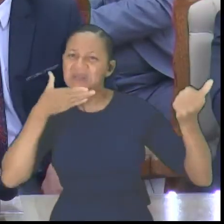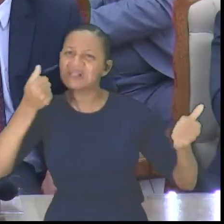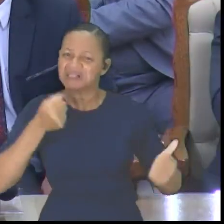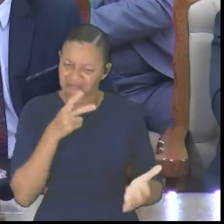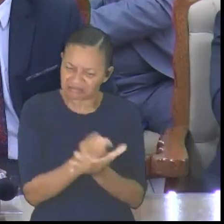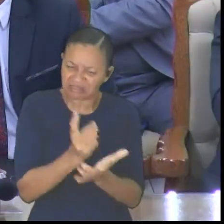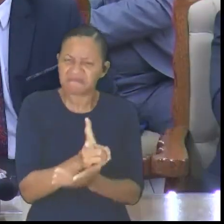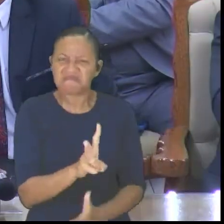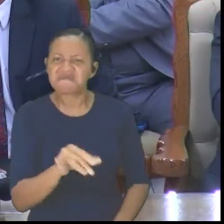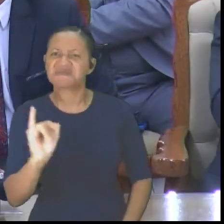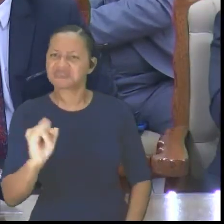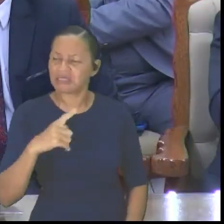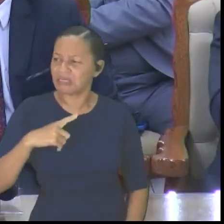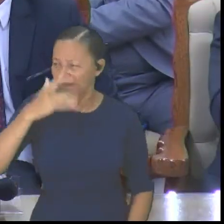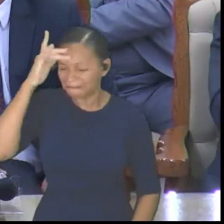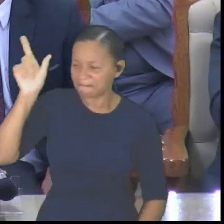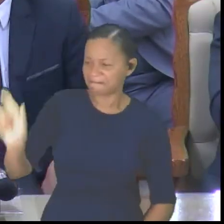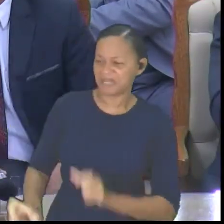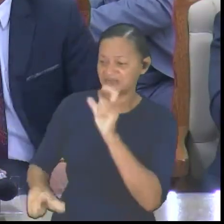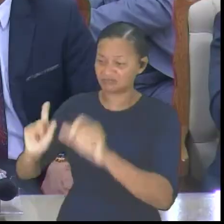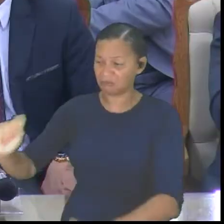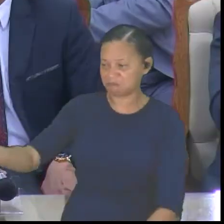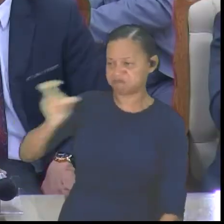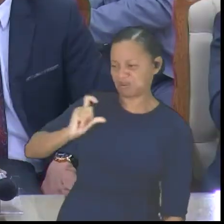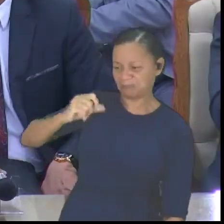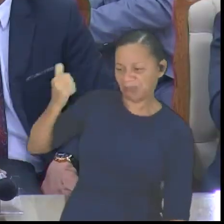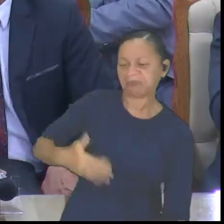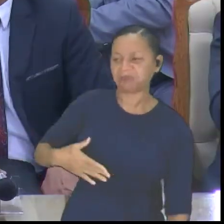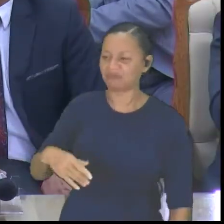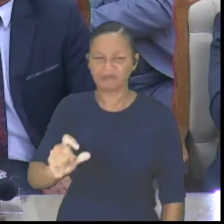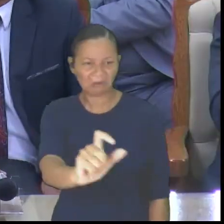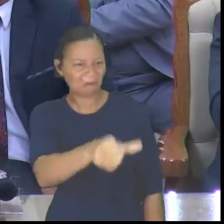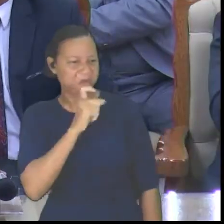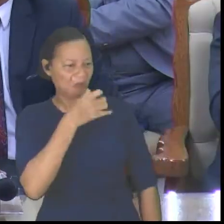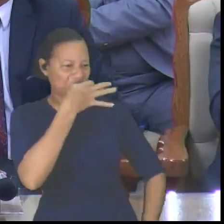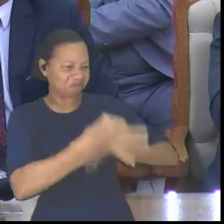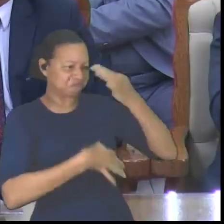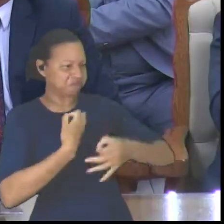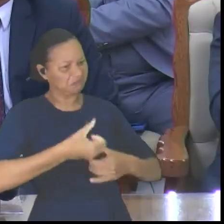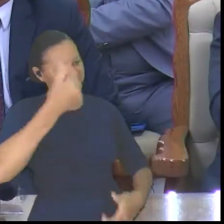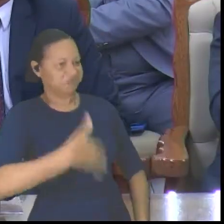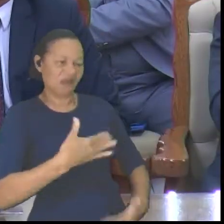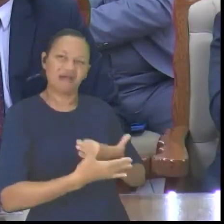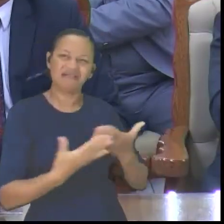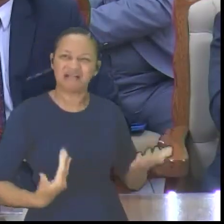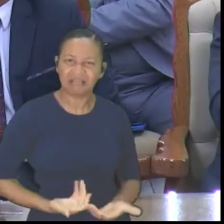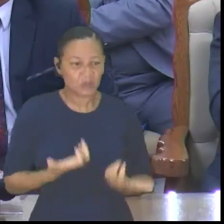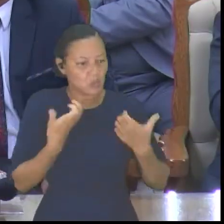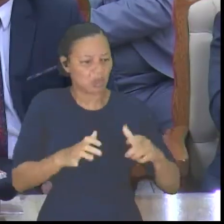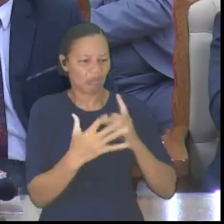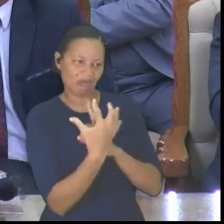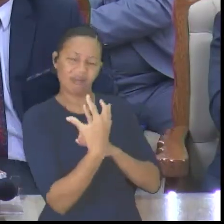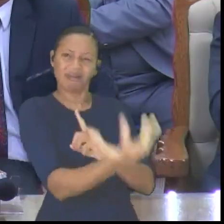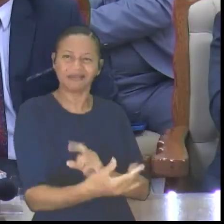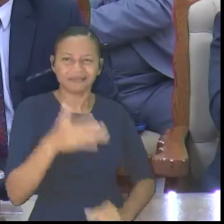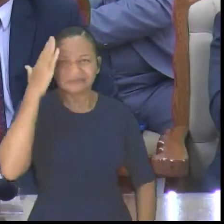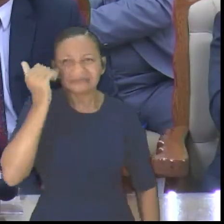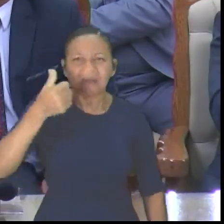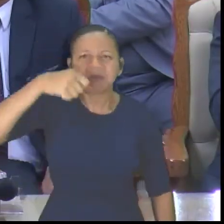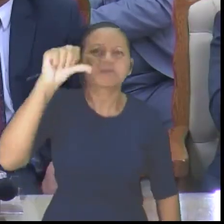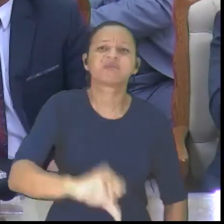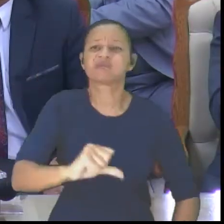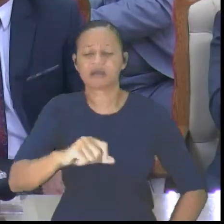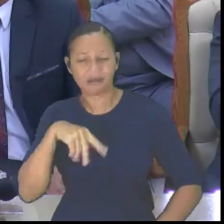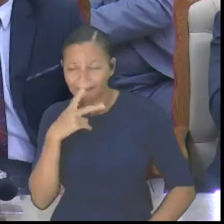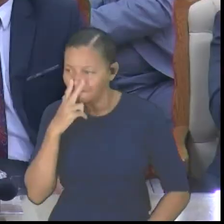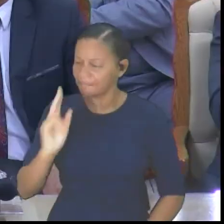vai existir alguém tentando te diminuir, te criticar, te rejeitar. E sabe o que é pior? Isso